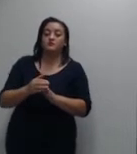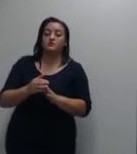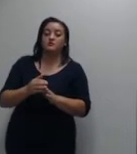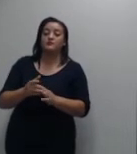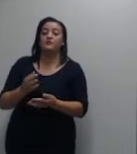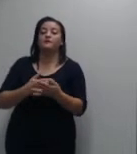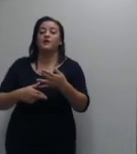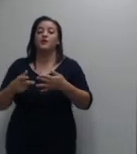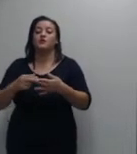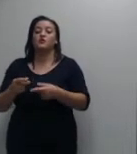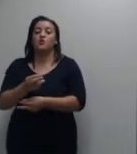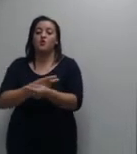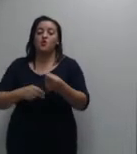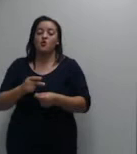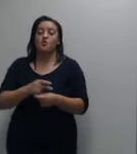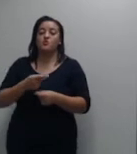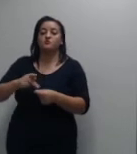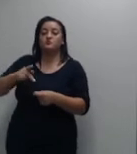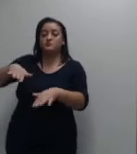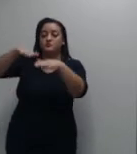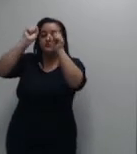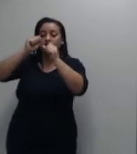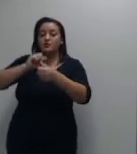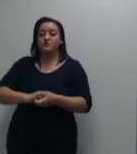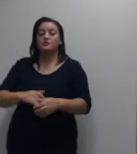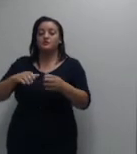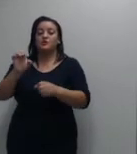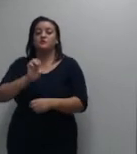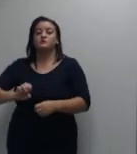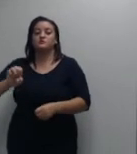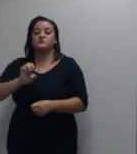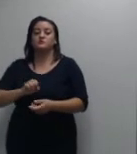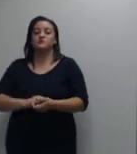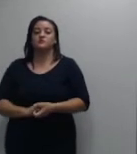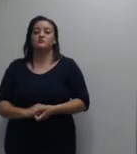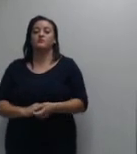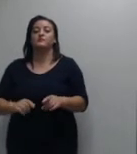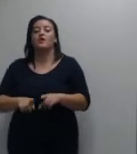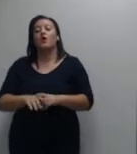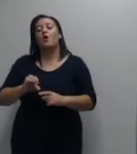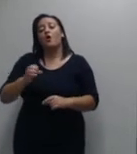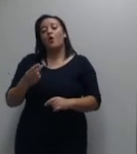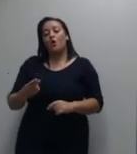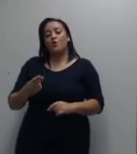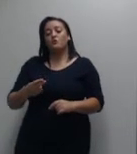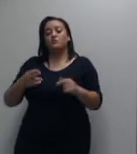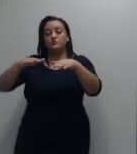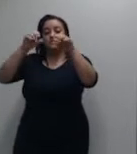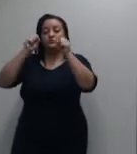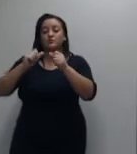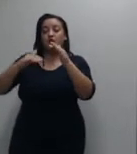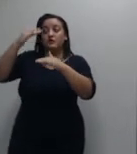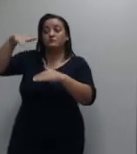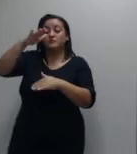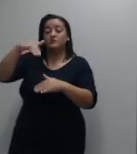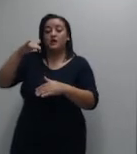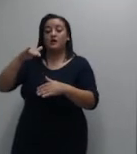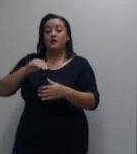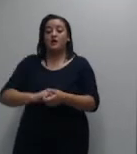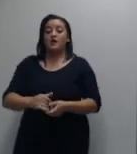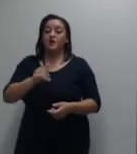para os tribunais ou seja o Tribunal do Estado de forma definitiva ou para os tribunais superiores a